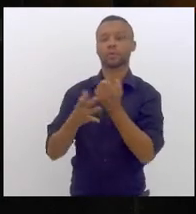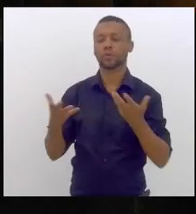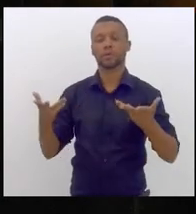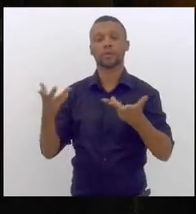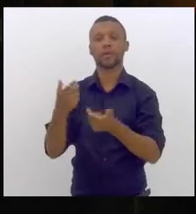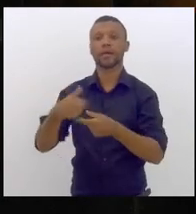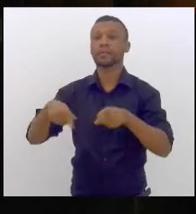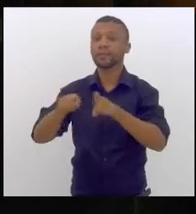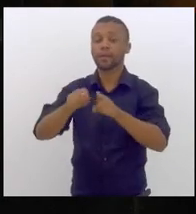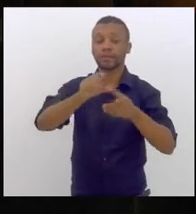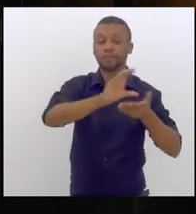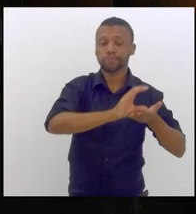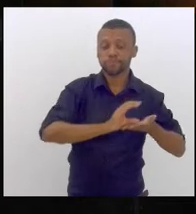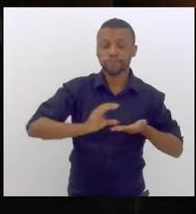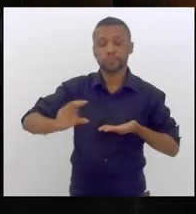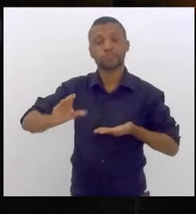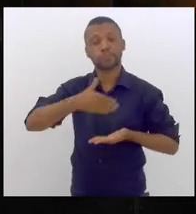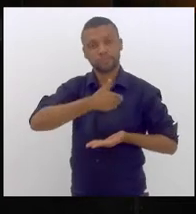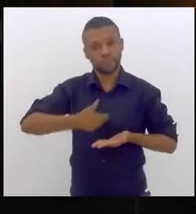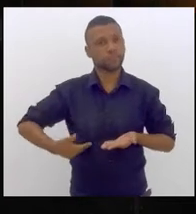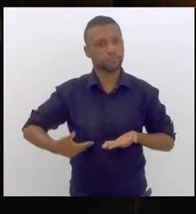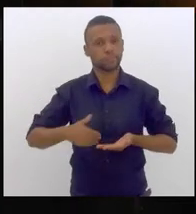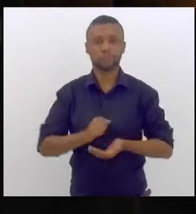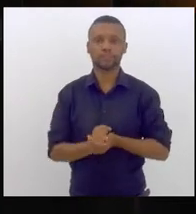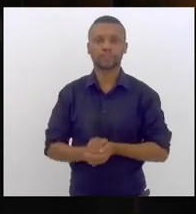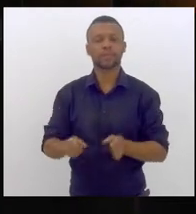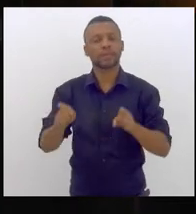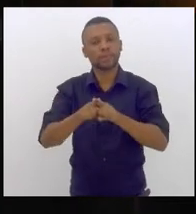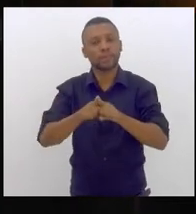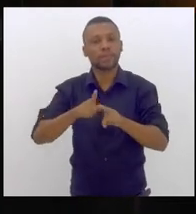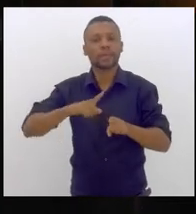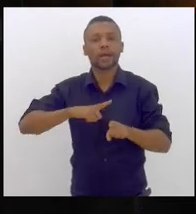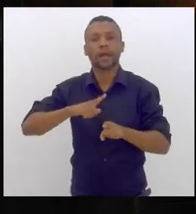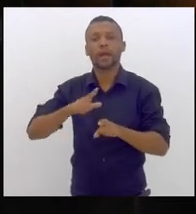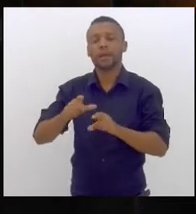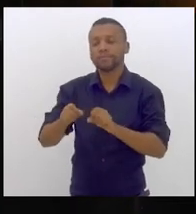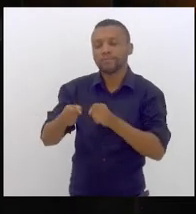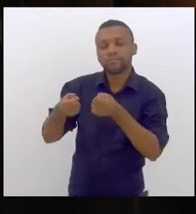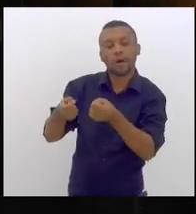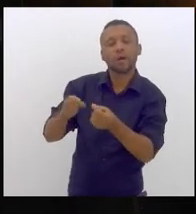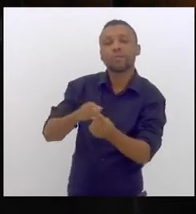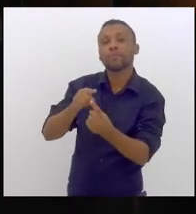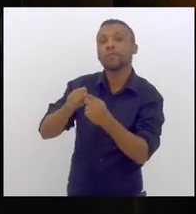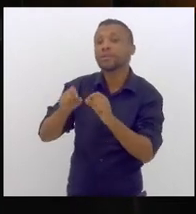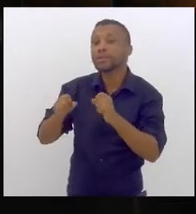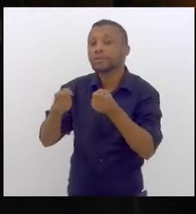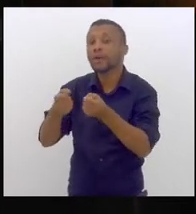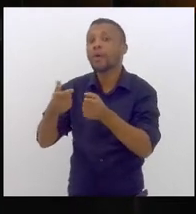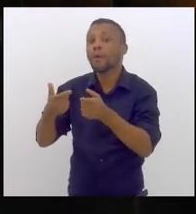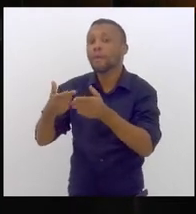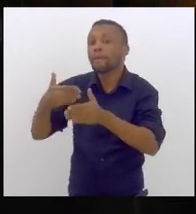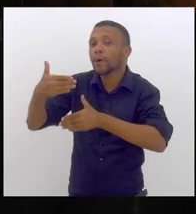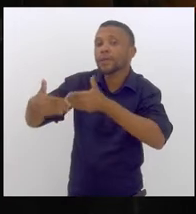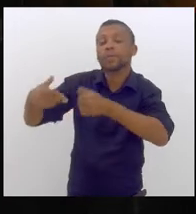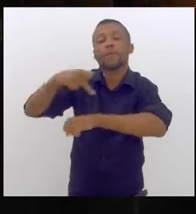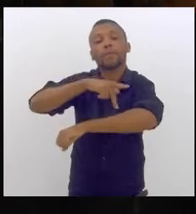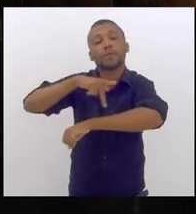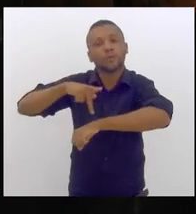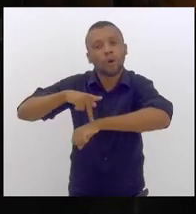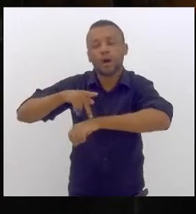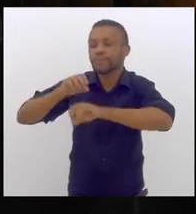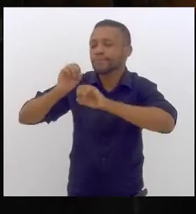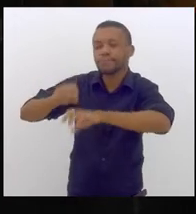orçamento previsto no Estado e tenha a vantagem de garantir aí um processo pedagógico e